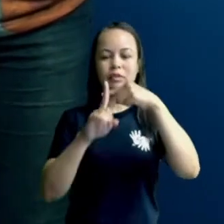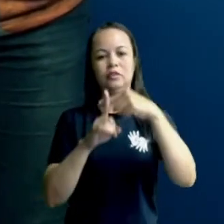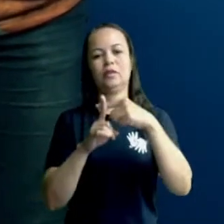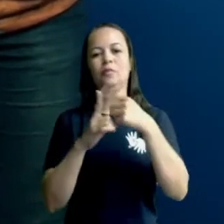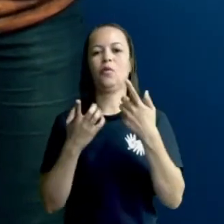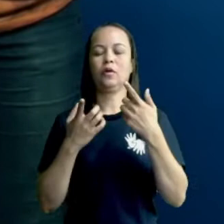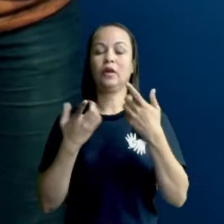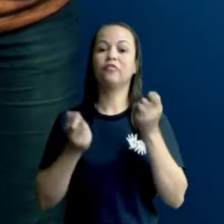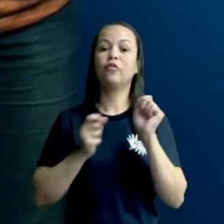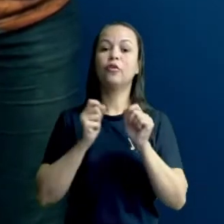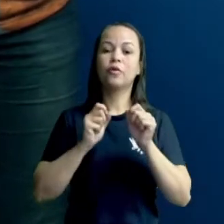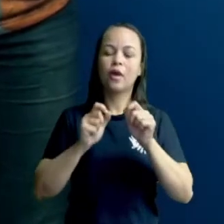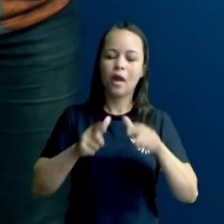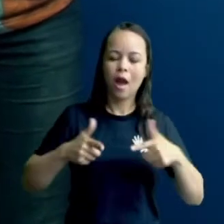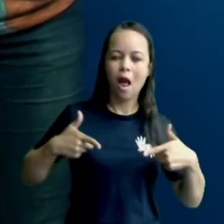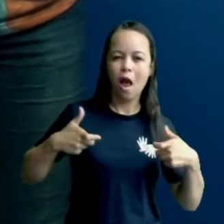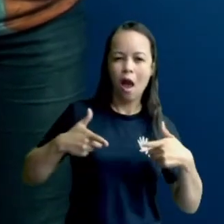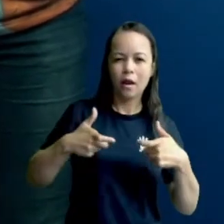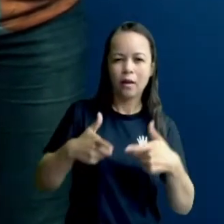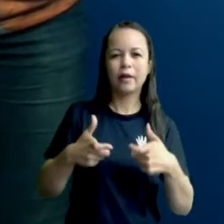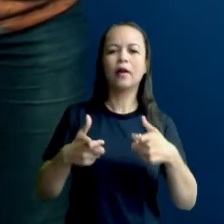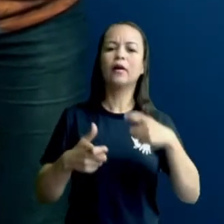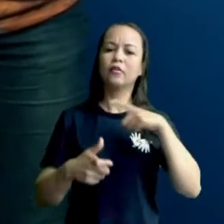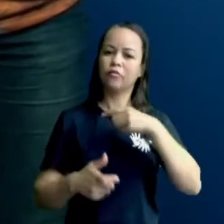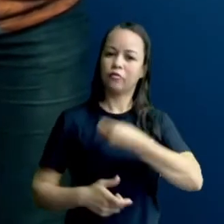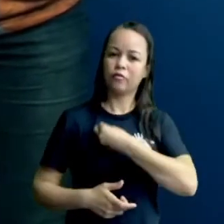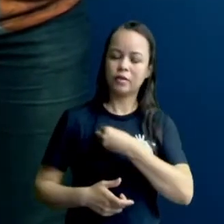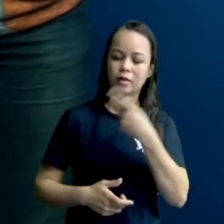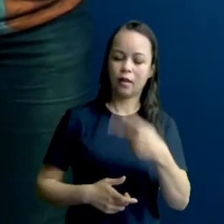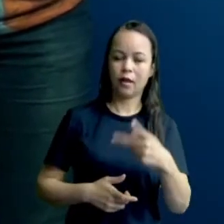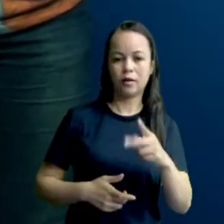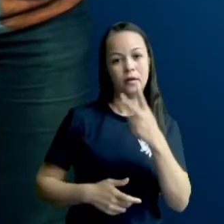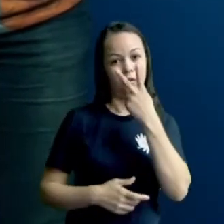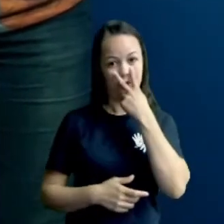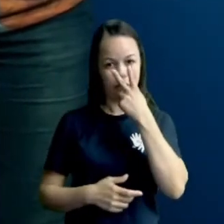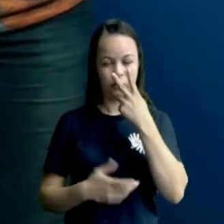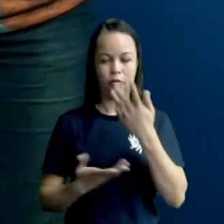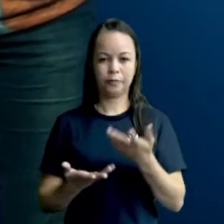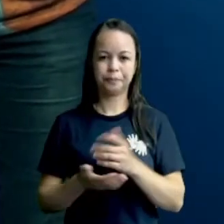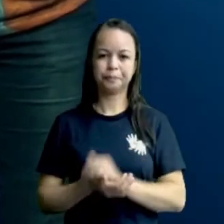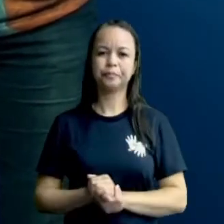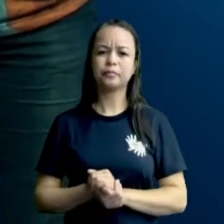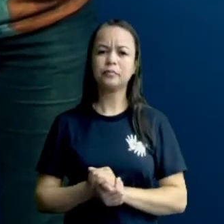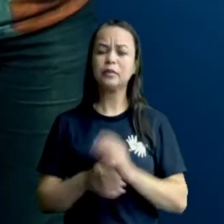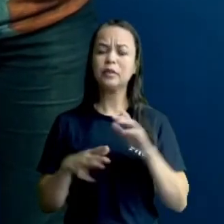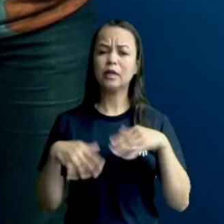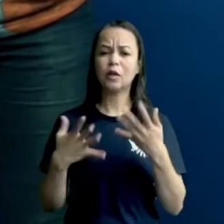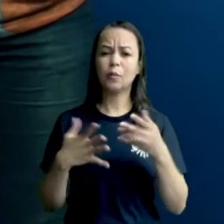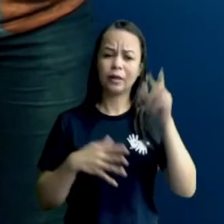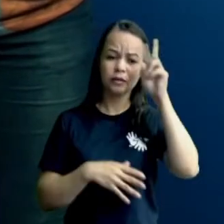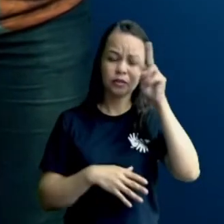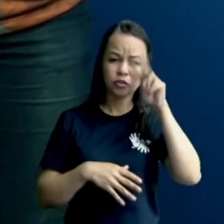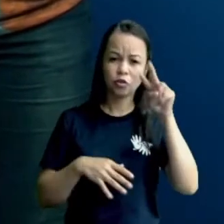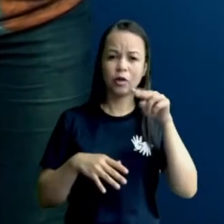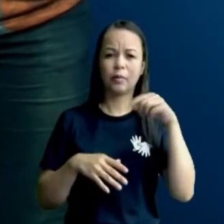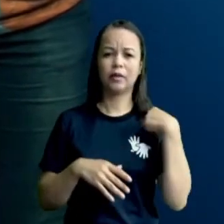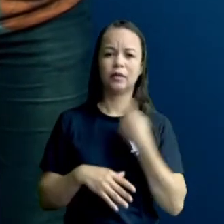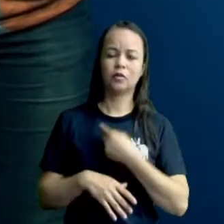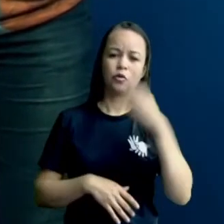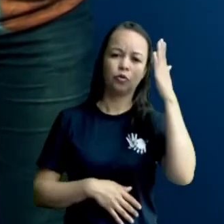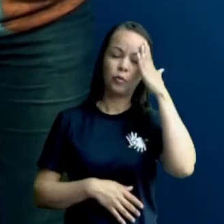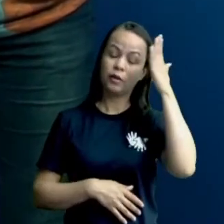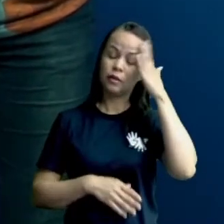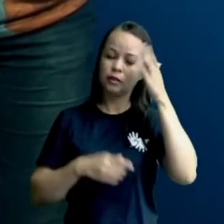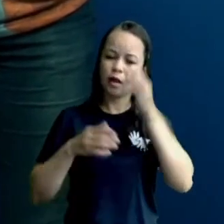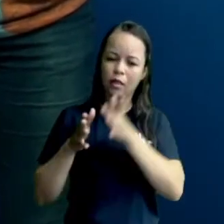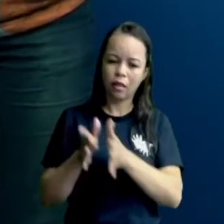aqui em Vitória de Santo Antão. Então eu quero trazer um pouco desse histórico para poder a gente compreender essa relação do tempo,